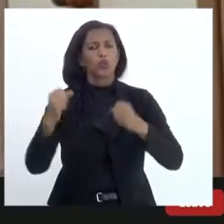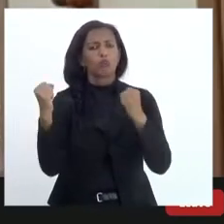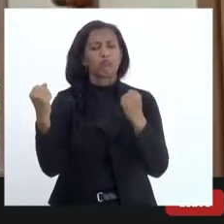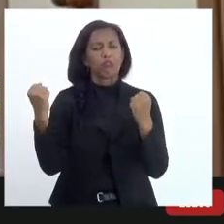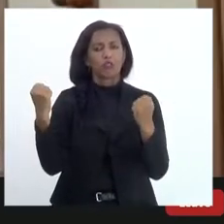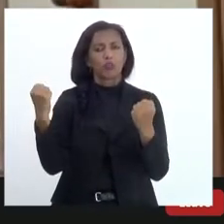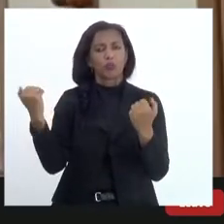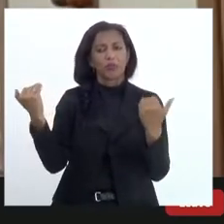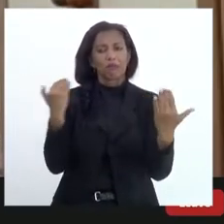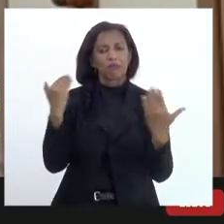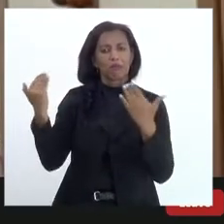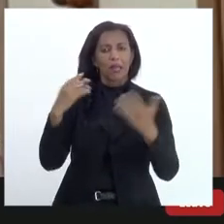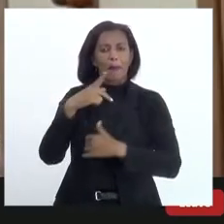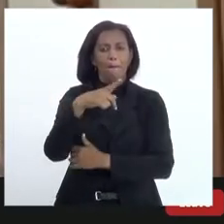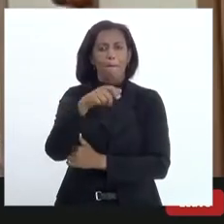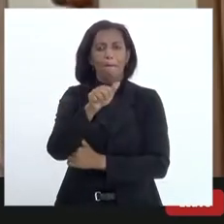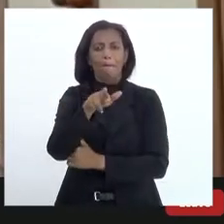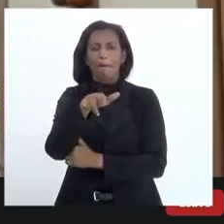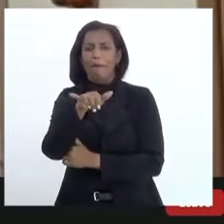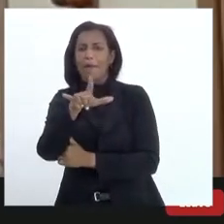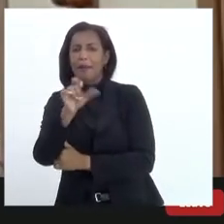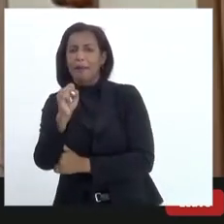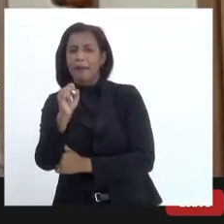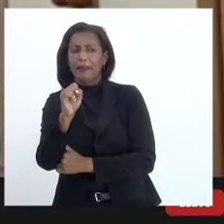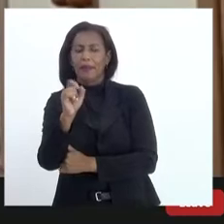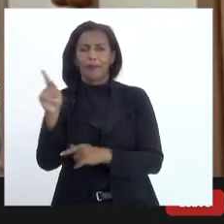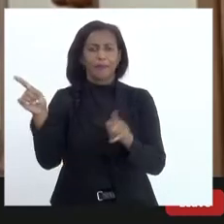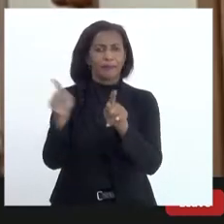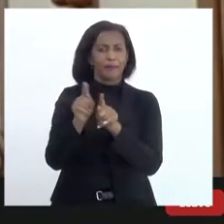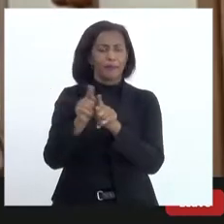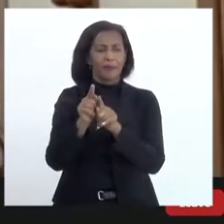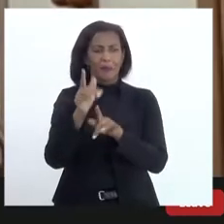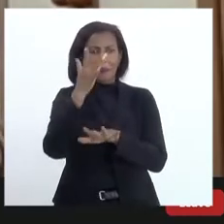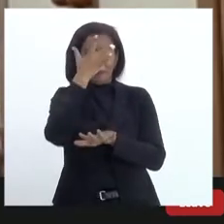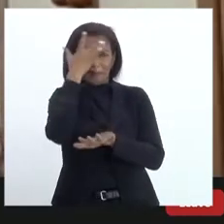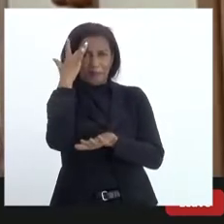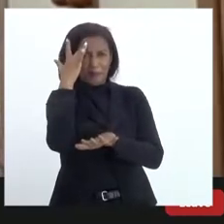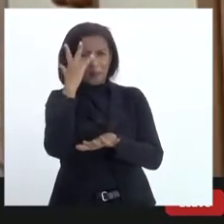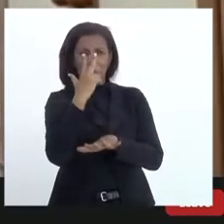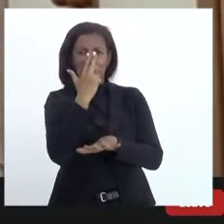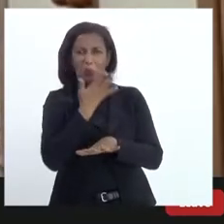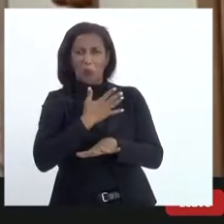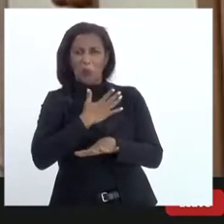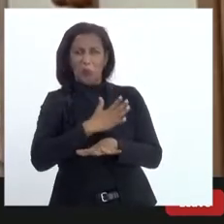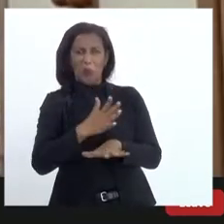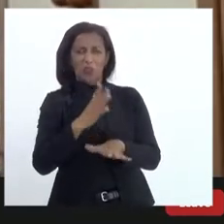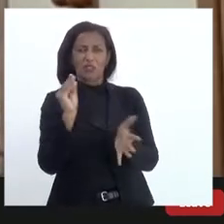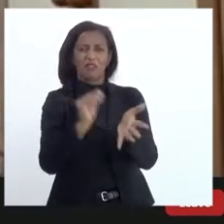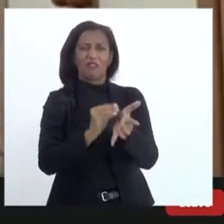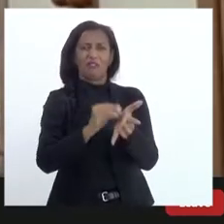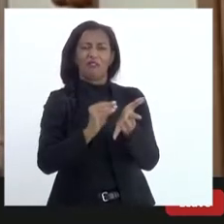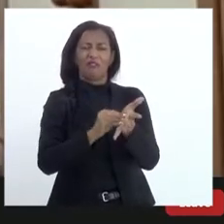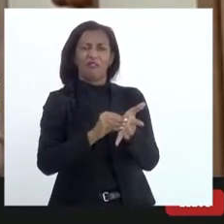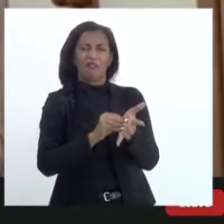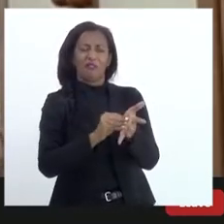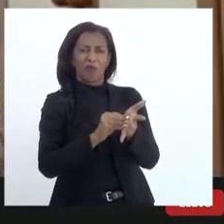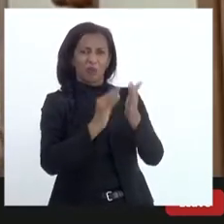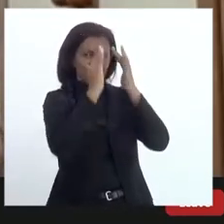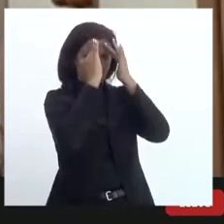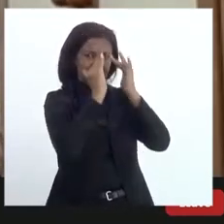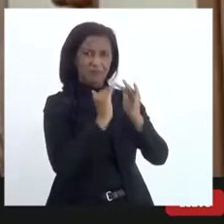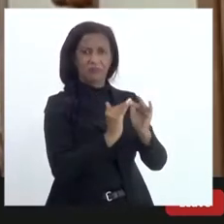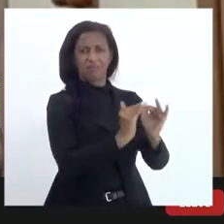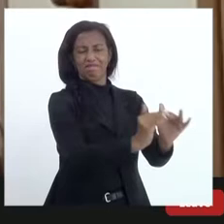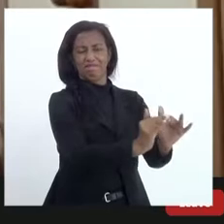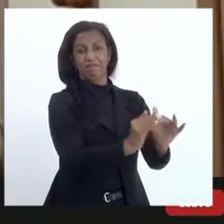né, atua de forma meio que impune, né? Então, assim, é